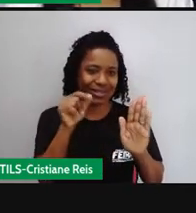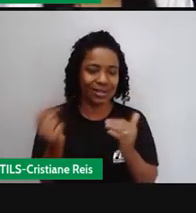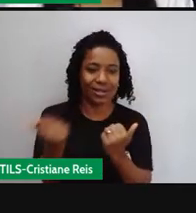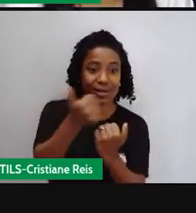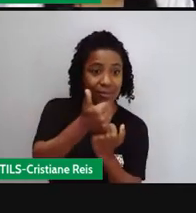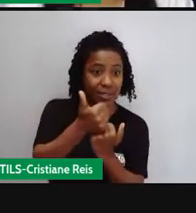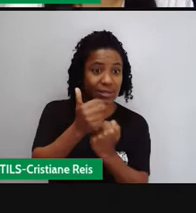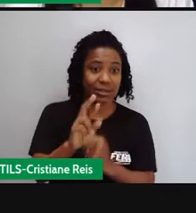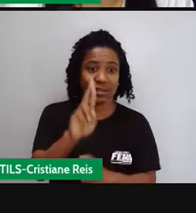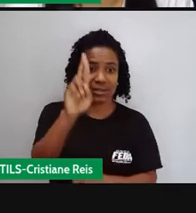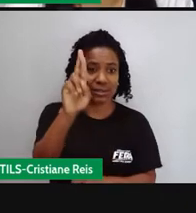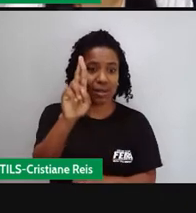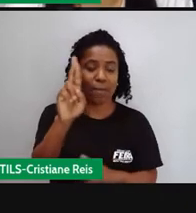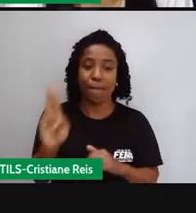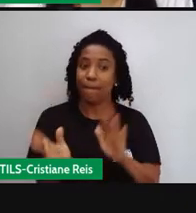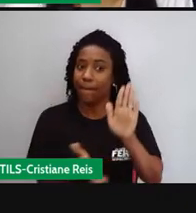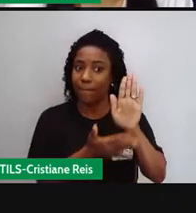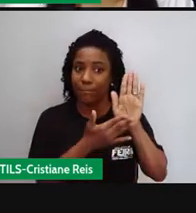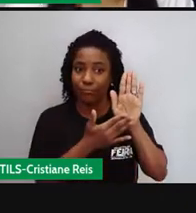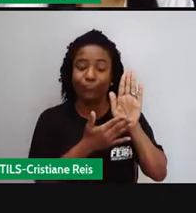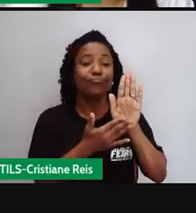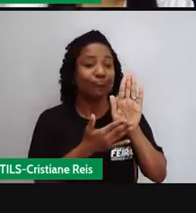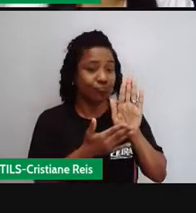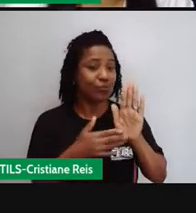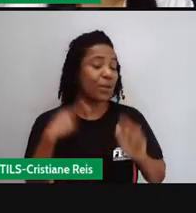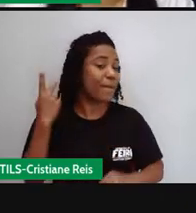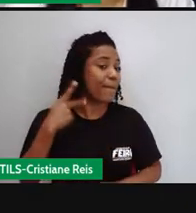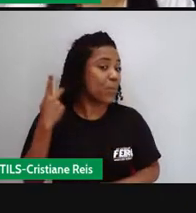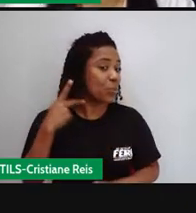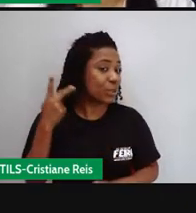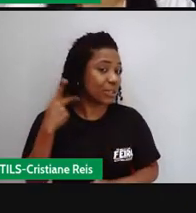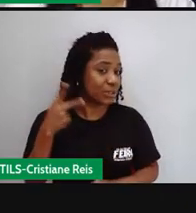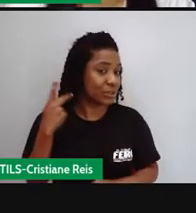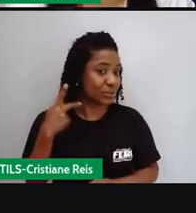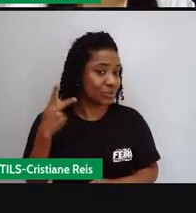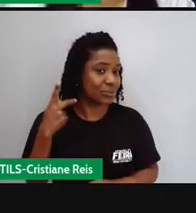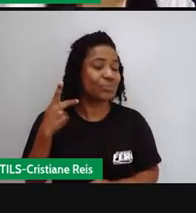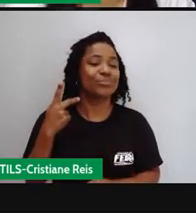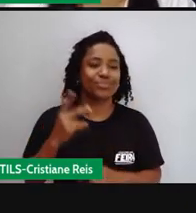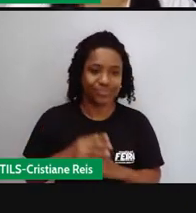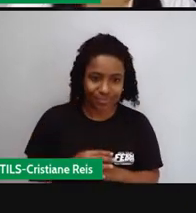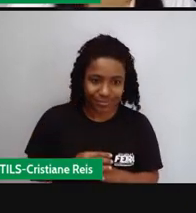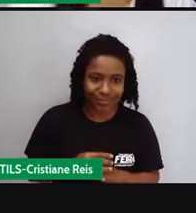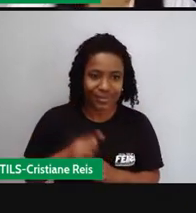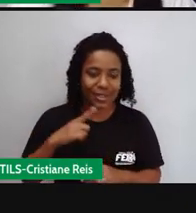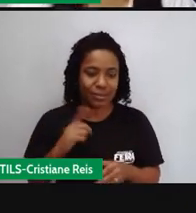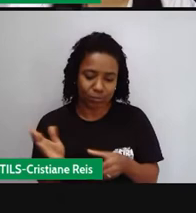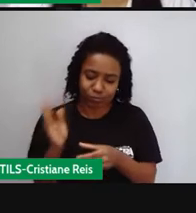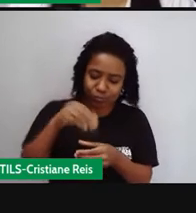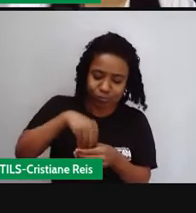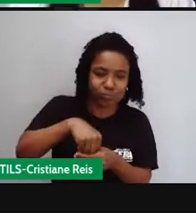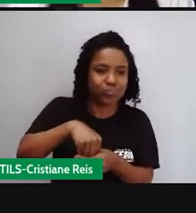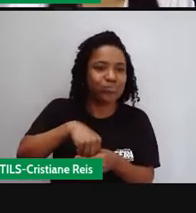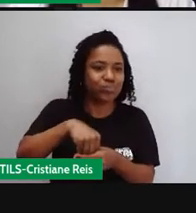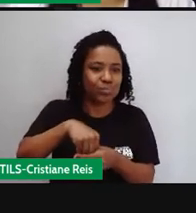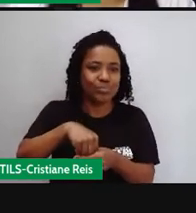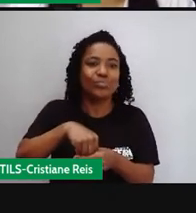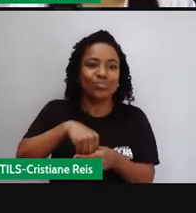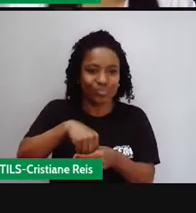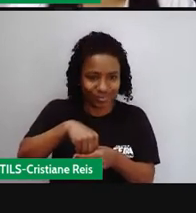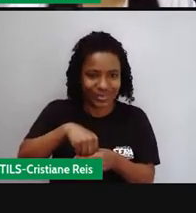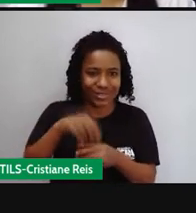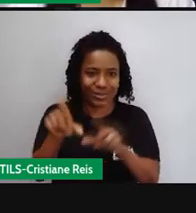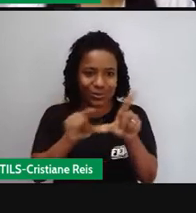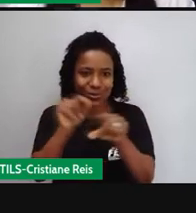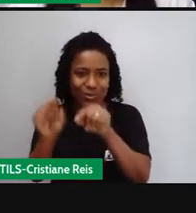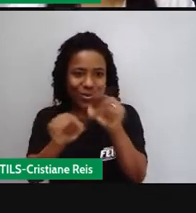em espaços em que há consulta popular para isso, como nos casos de referendos ou plebiscitos. E